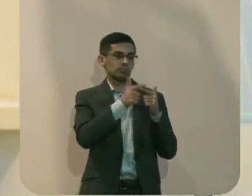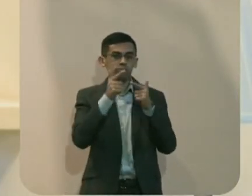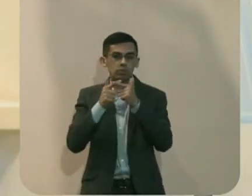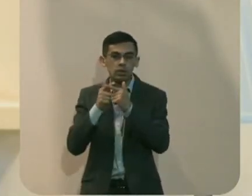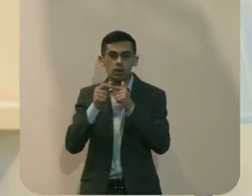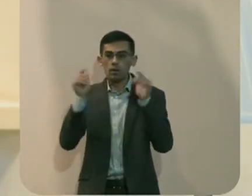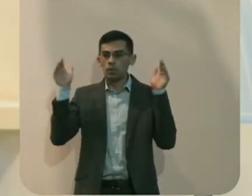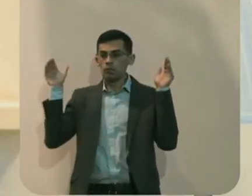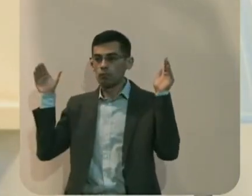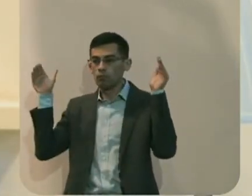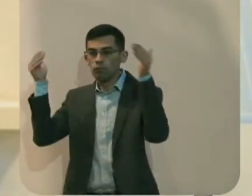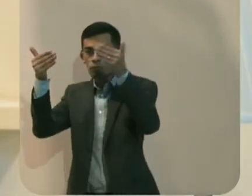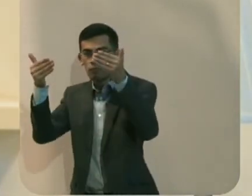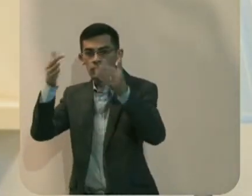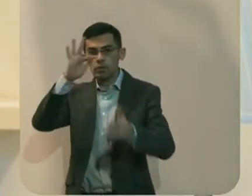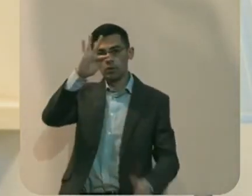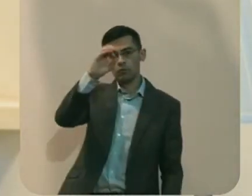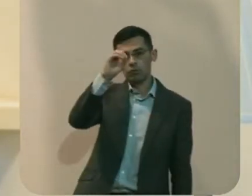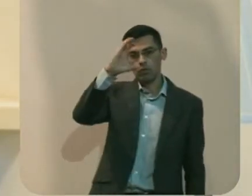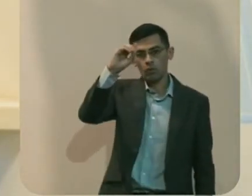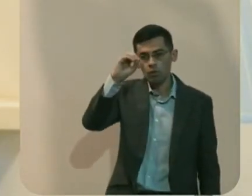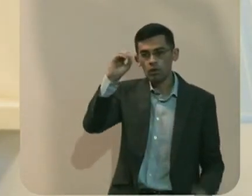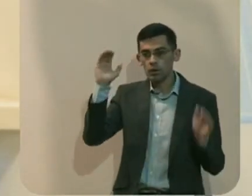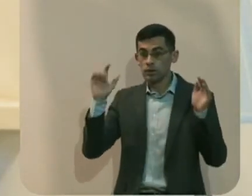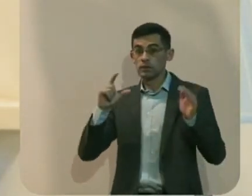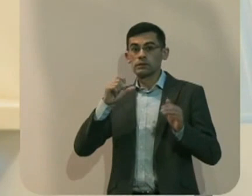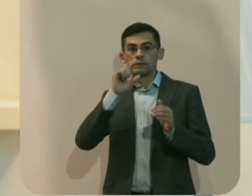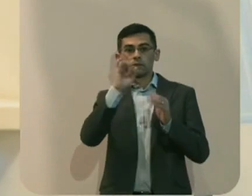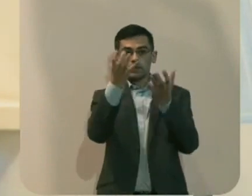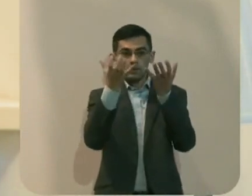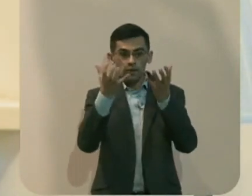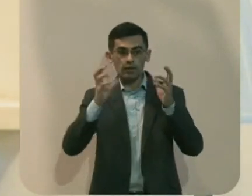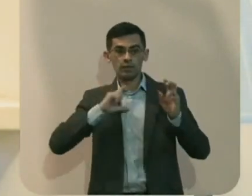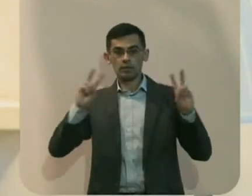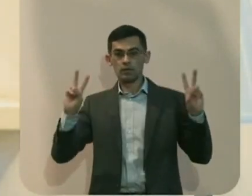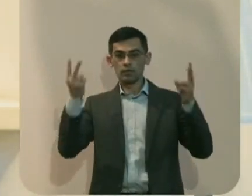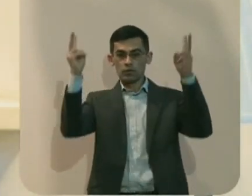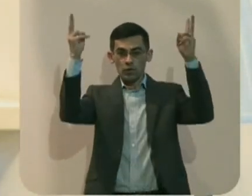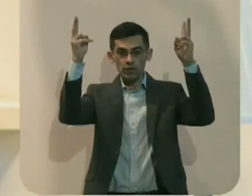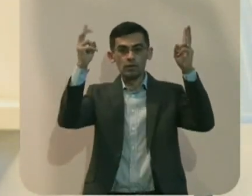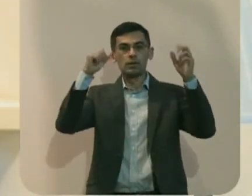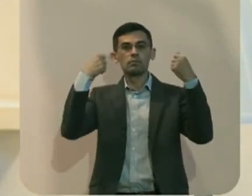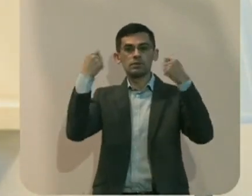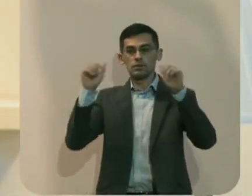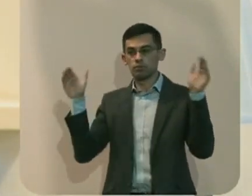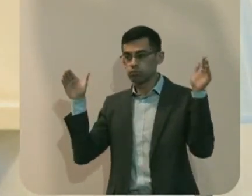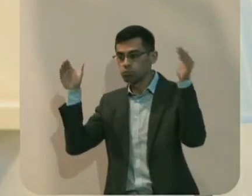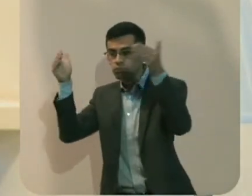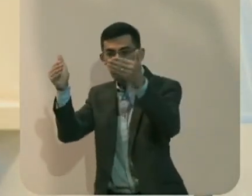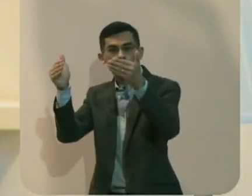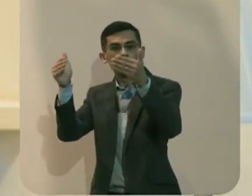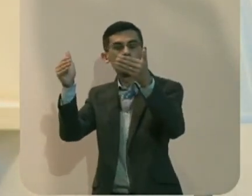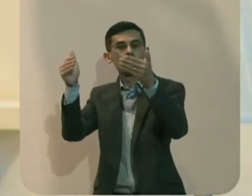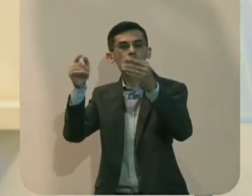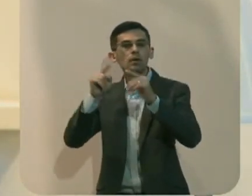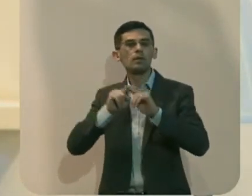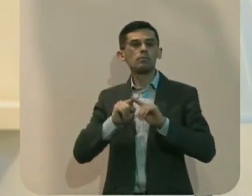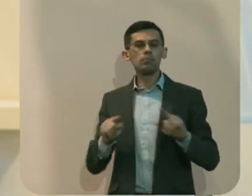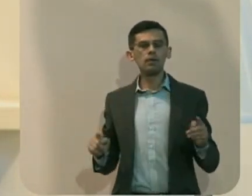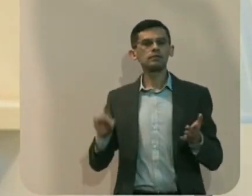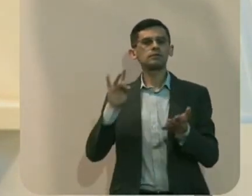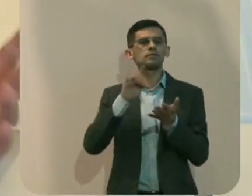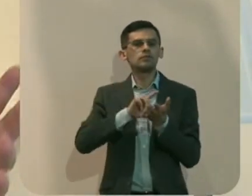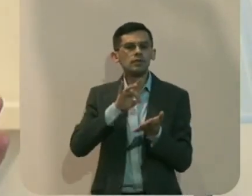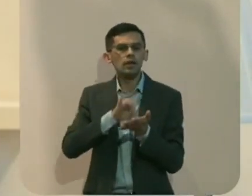foco. Se você quer ser vitorioso, você precisa ter foco. Agora, é interessante